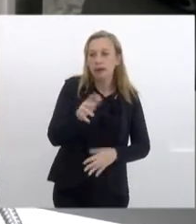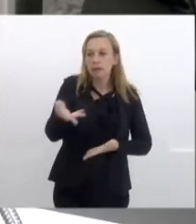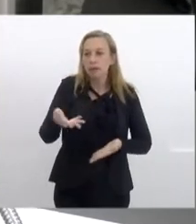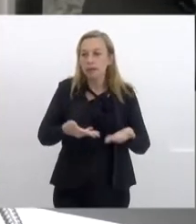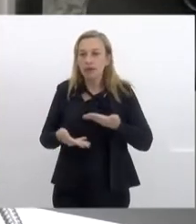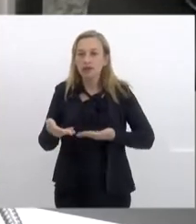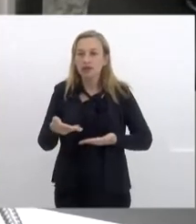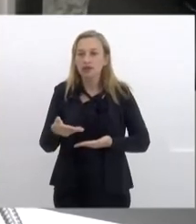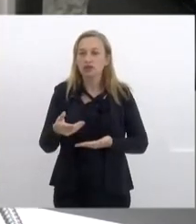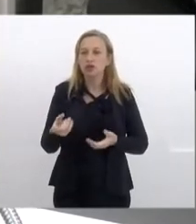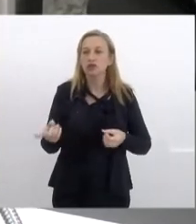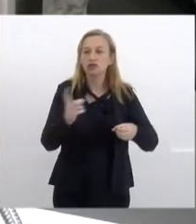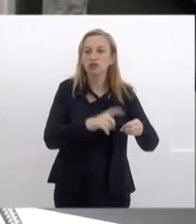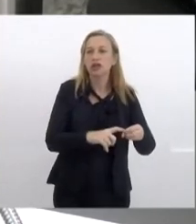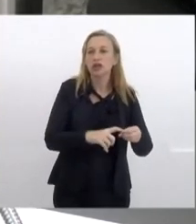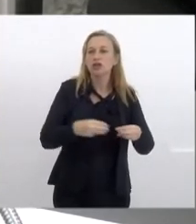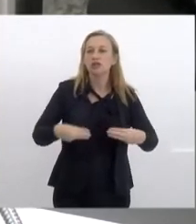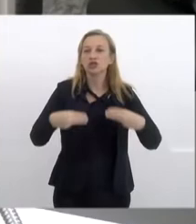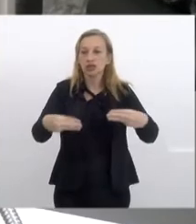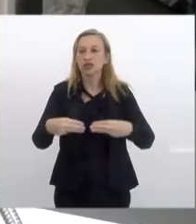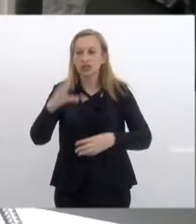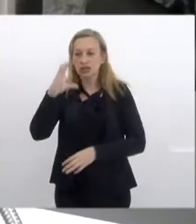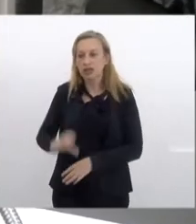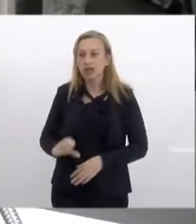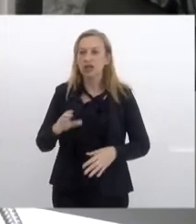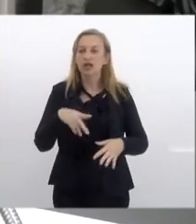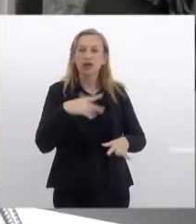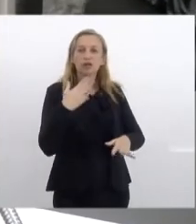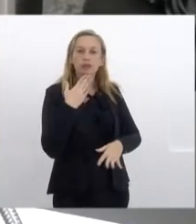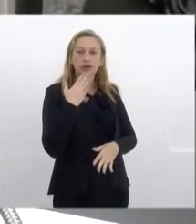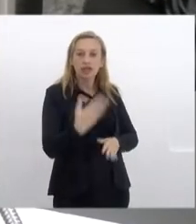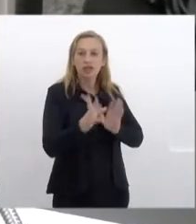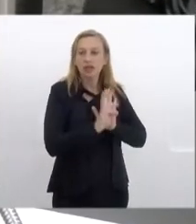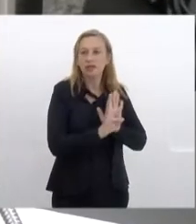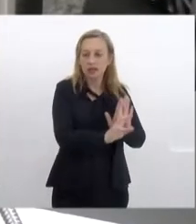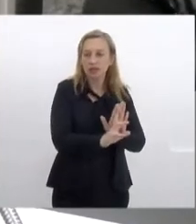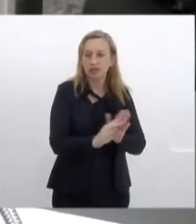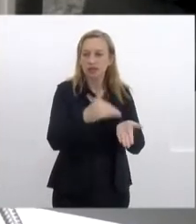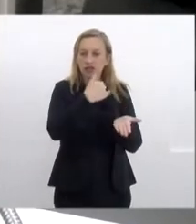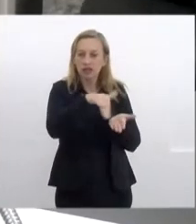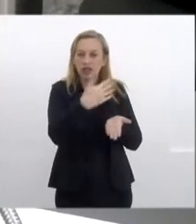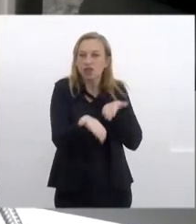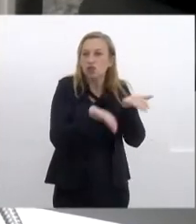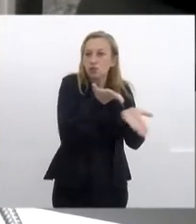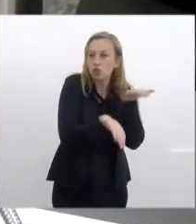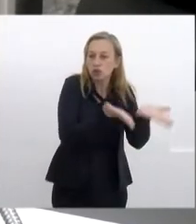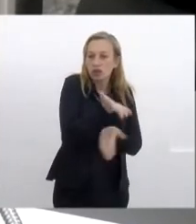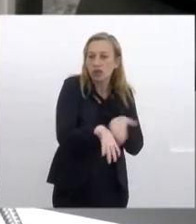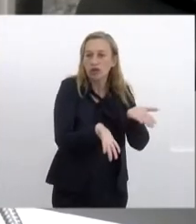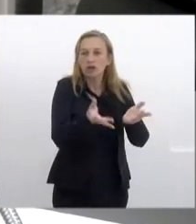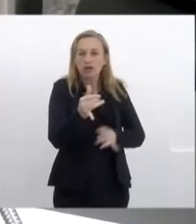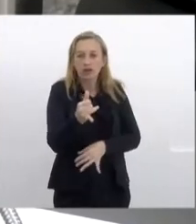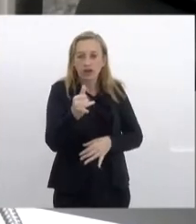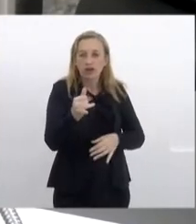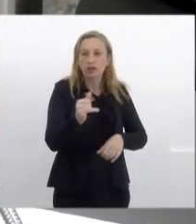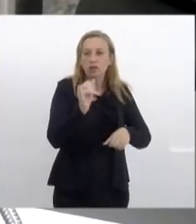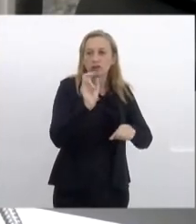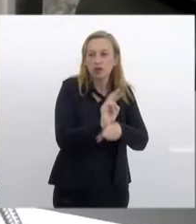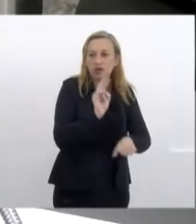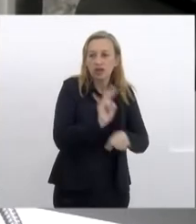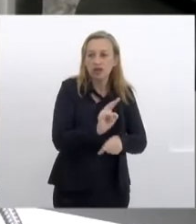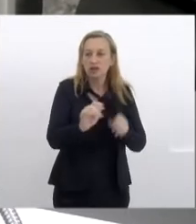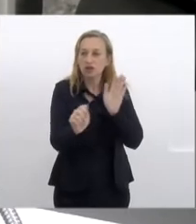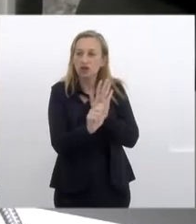voltada ao Ministério da Cidadania, eu quero passar a palavra para a representante da Secretaria de Cuidados e Prevenção às Drogas do Ministério da Cidadania, a